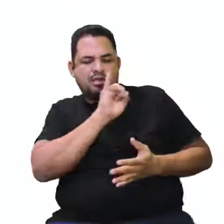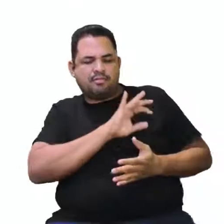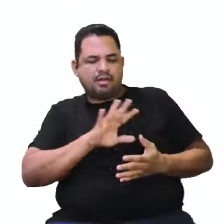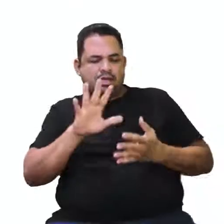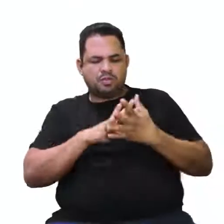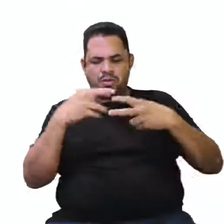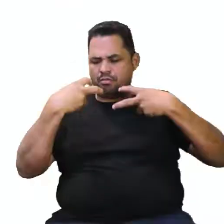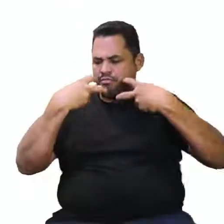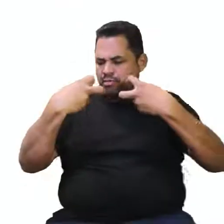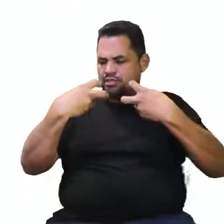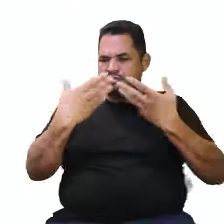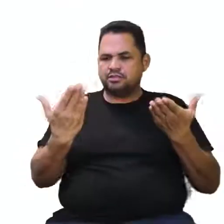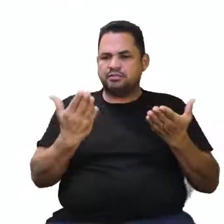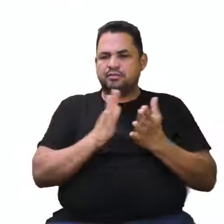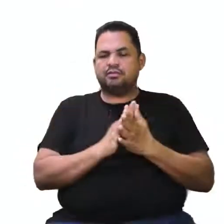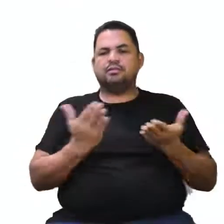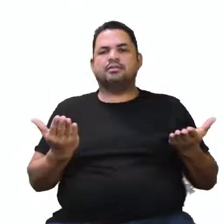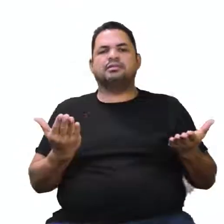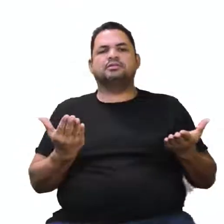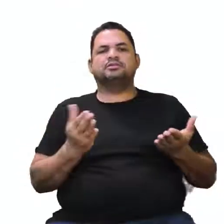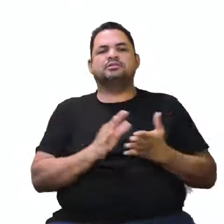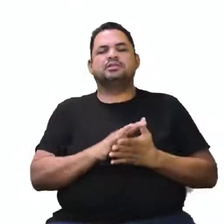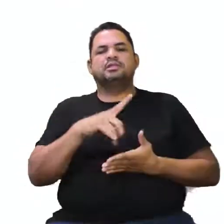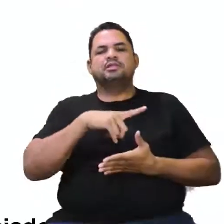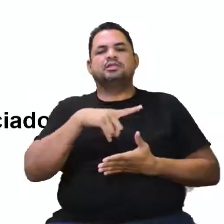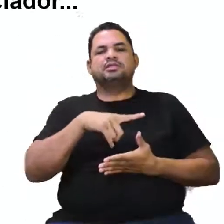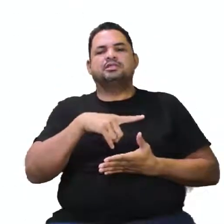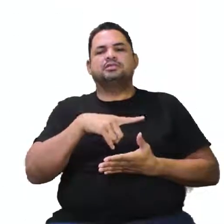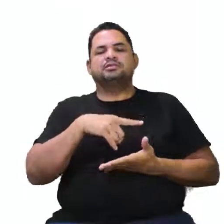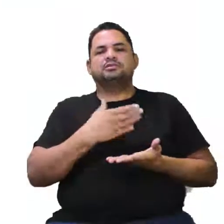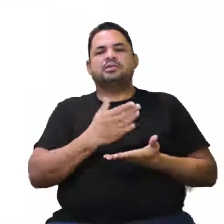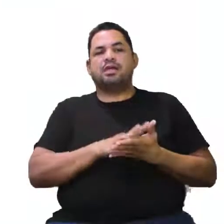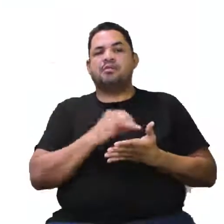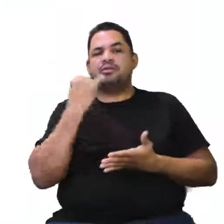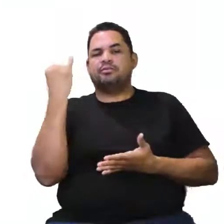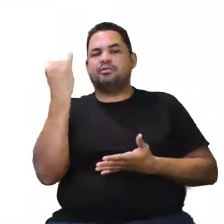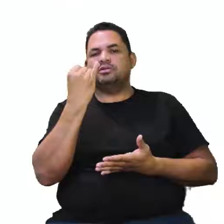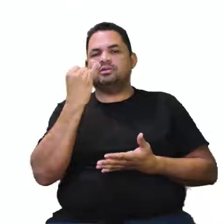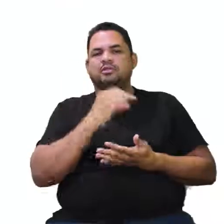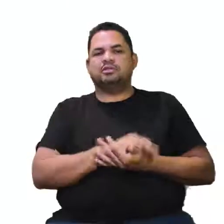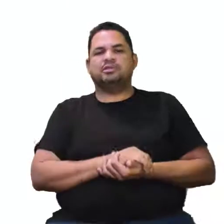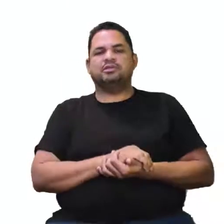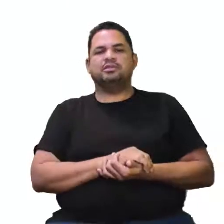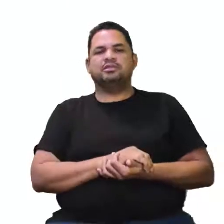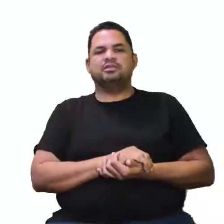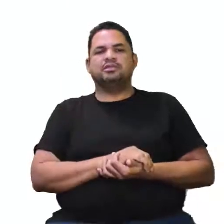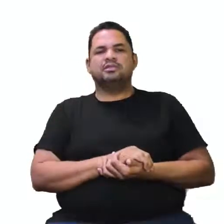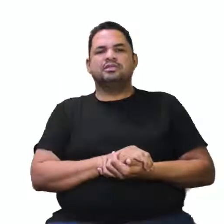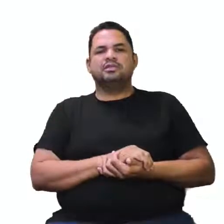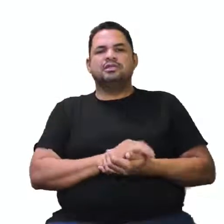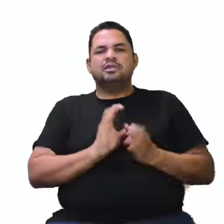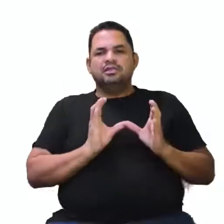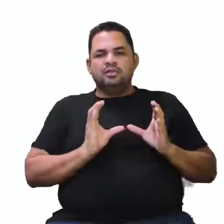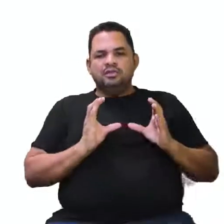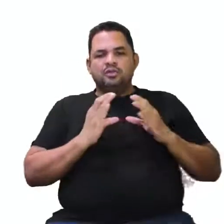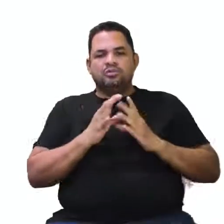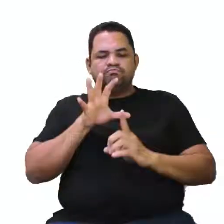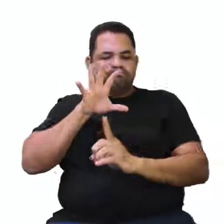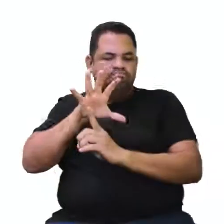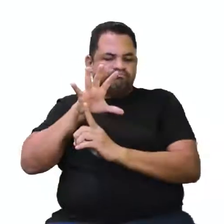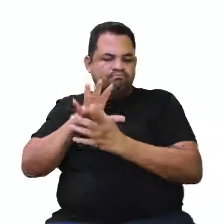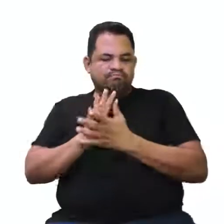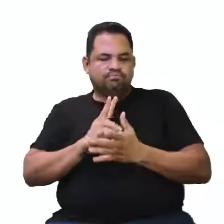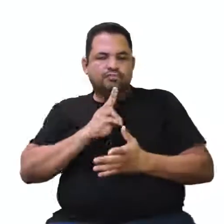eu me vejo, a gente tem aí um fator muito importante, né? Um grupo influenciador